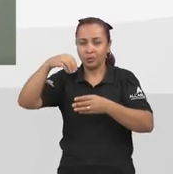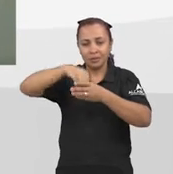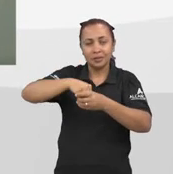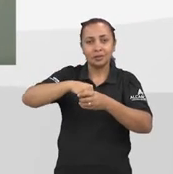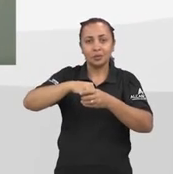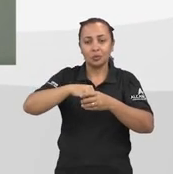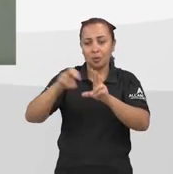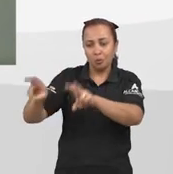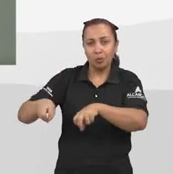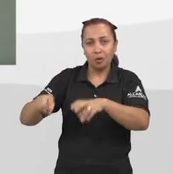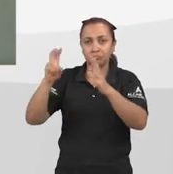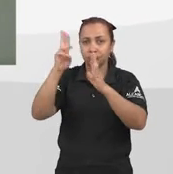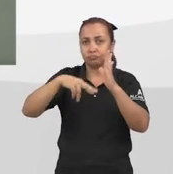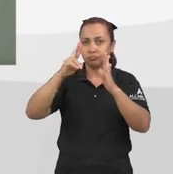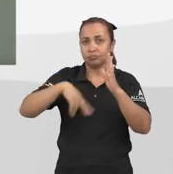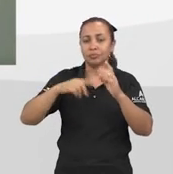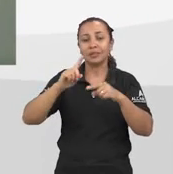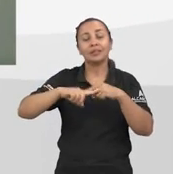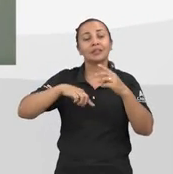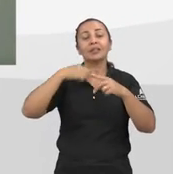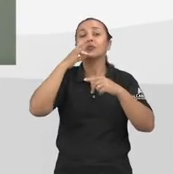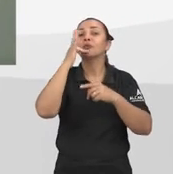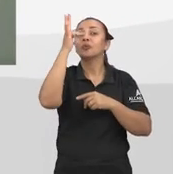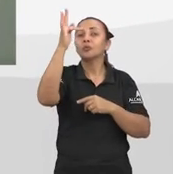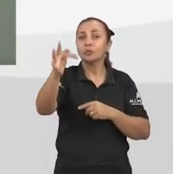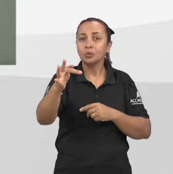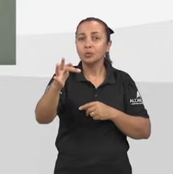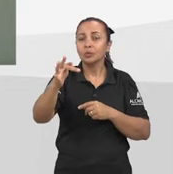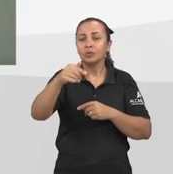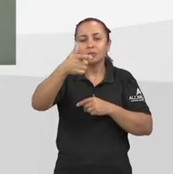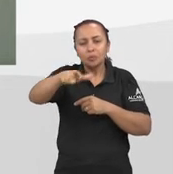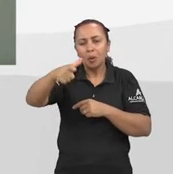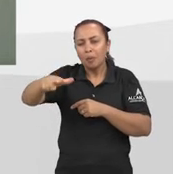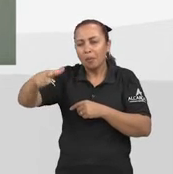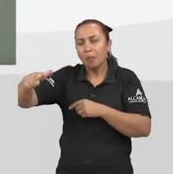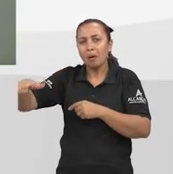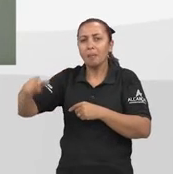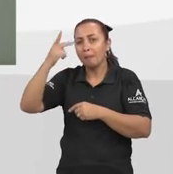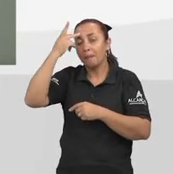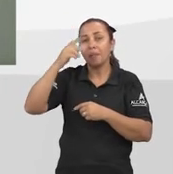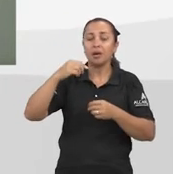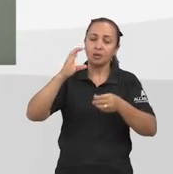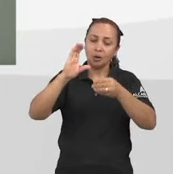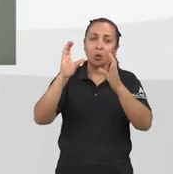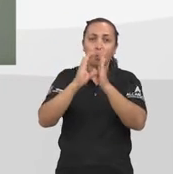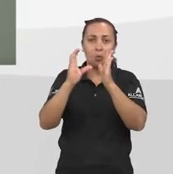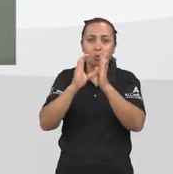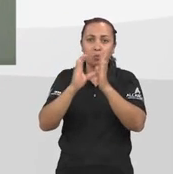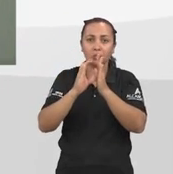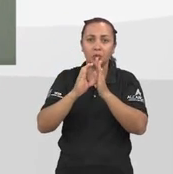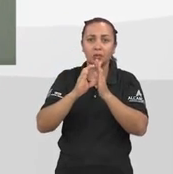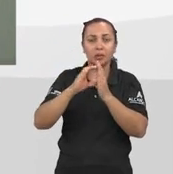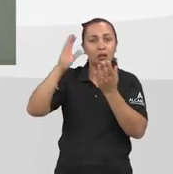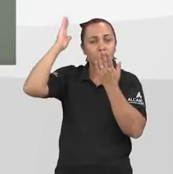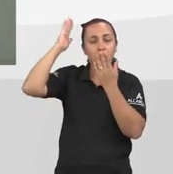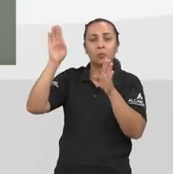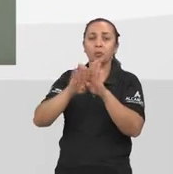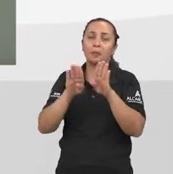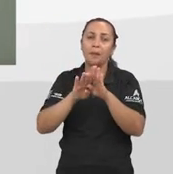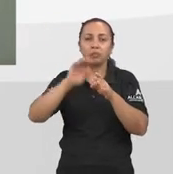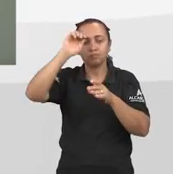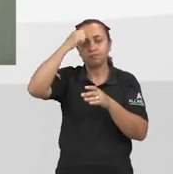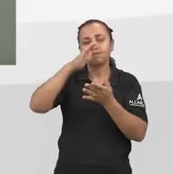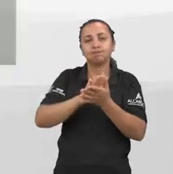ufrb e baixar na frente poder isso vai explicar para as Comunidades Quilombolas que certamente eram